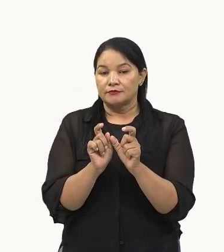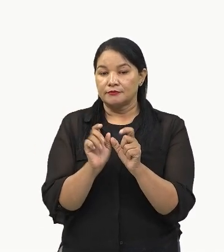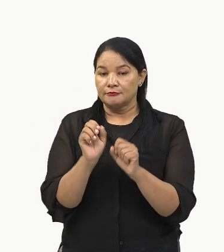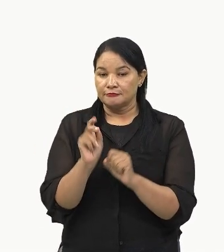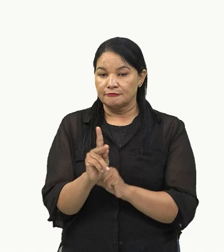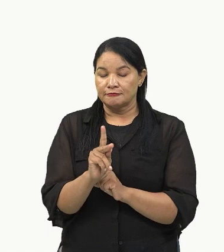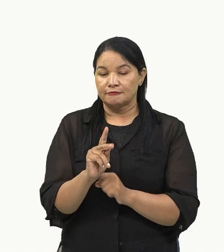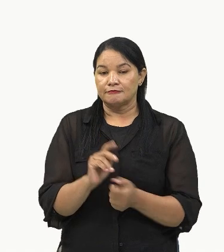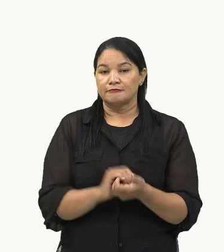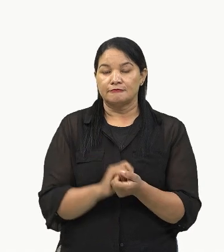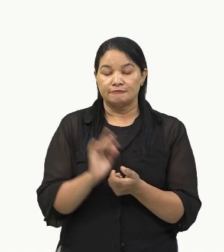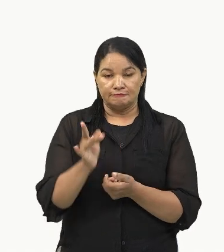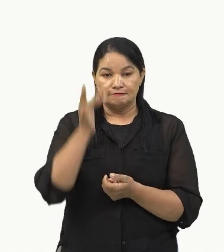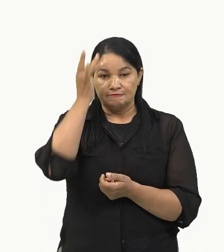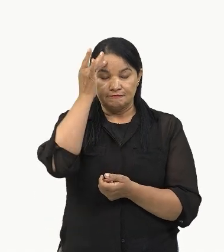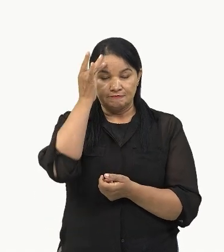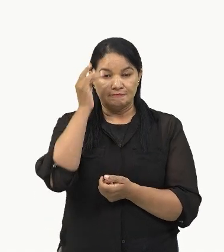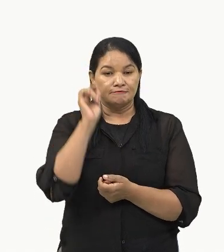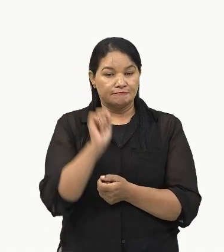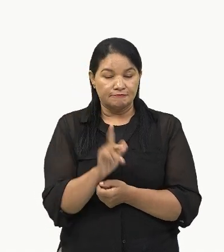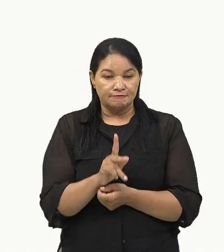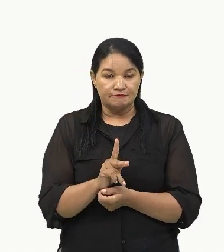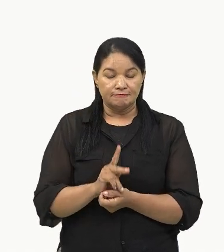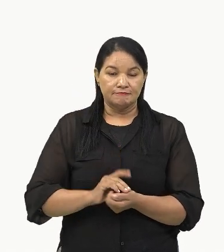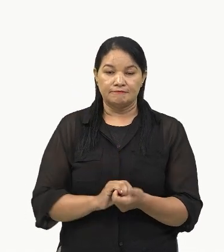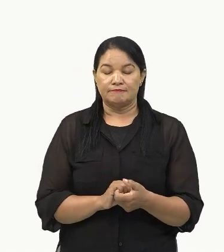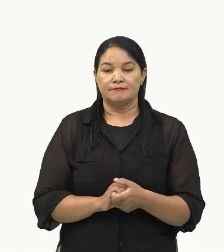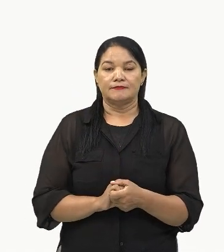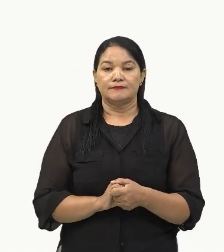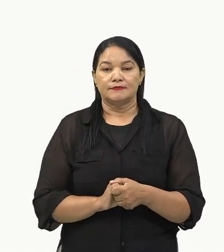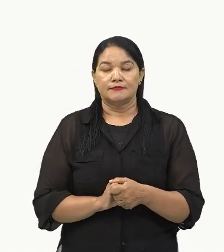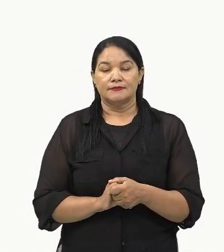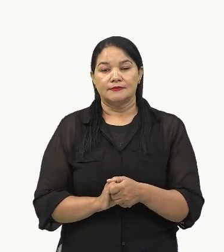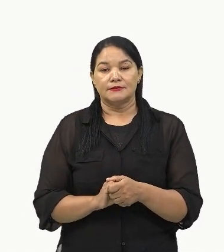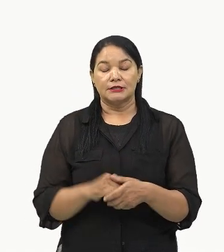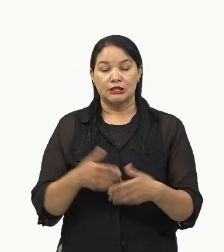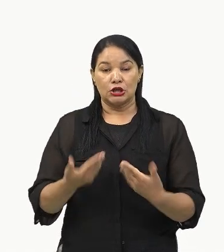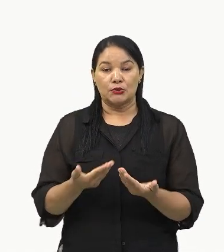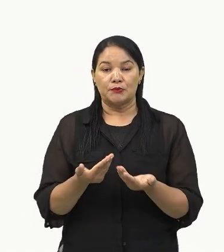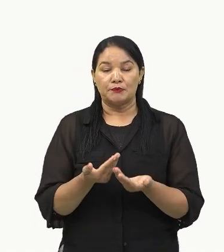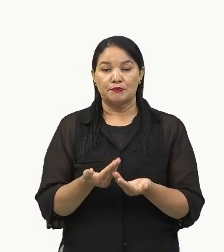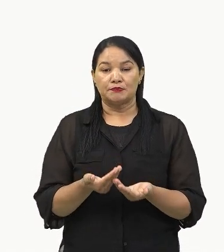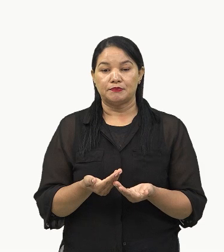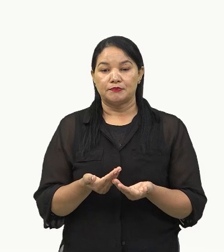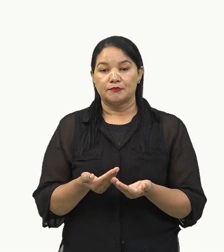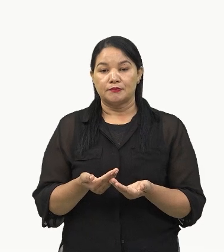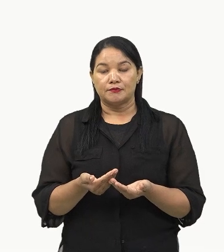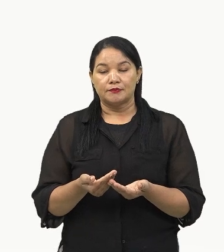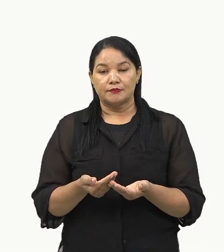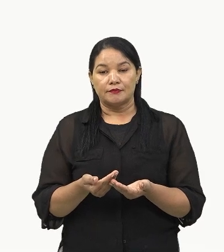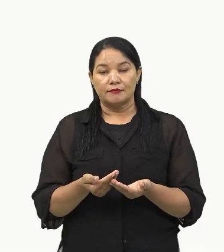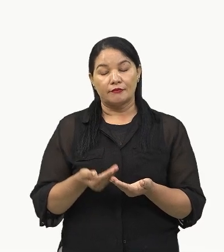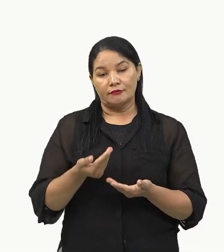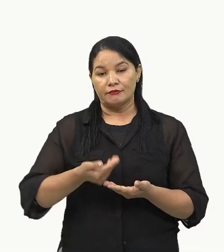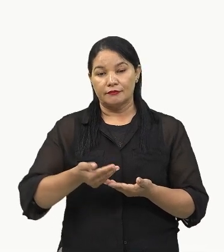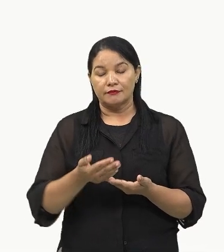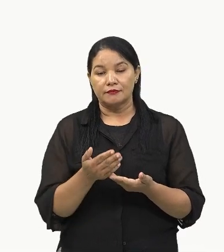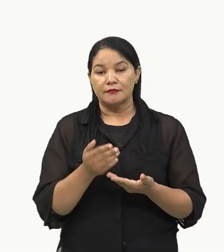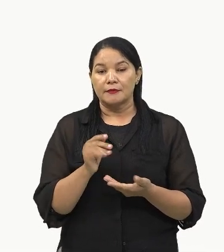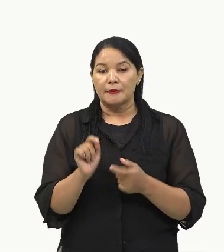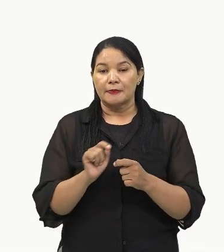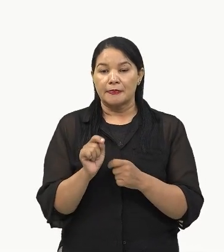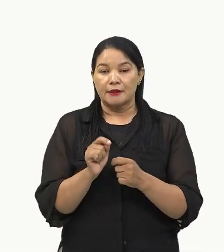Ficou compreendido isso? Ok? Vamos então ver como nós formamos